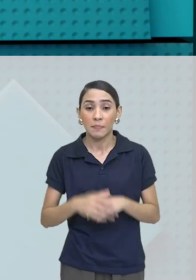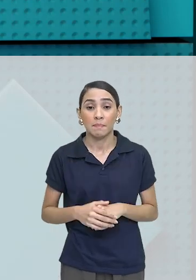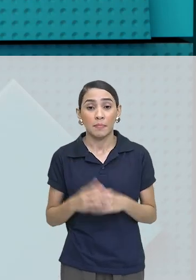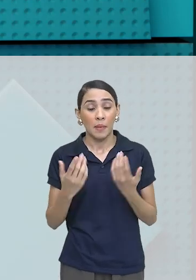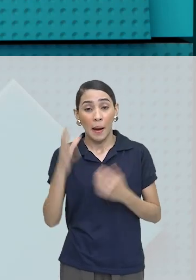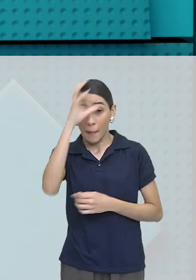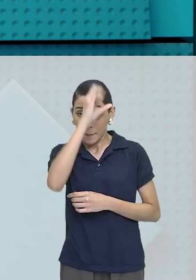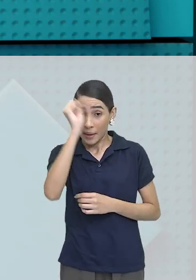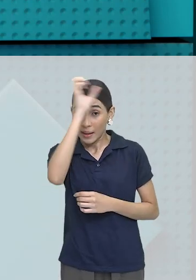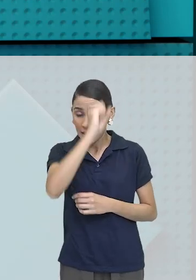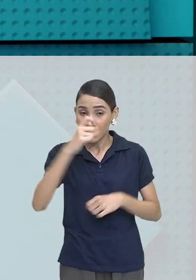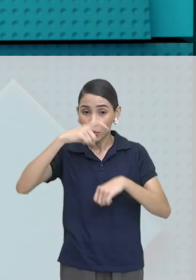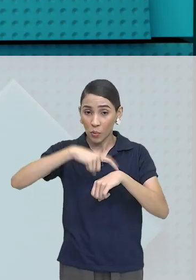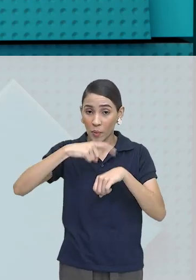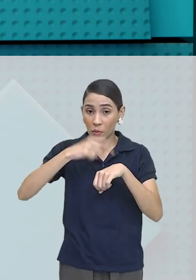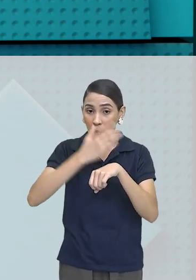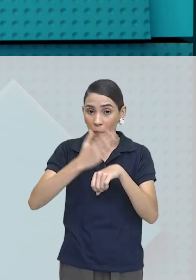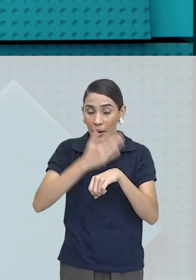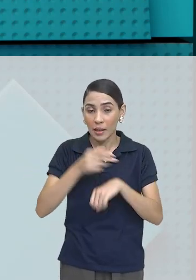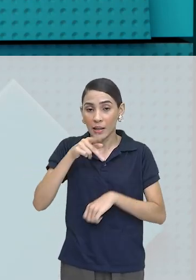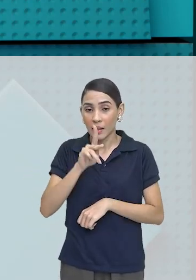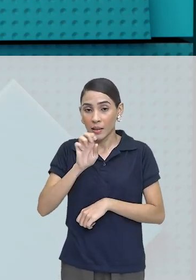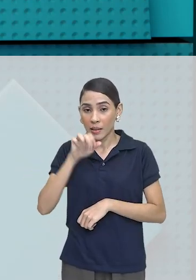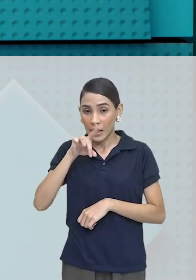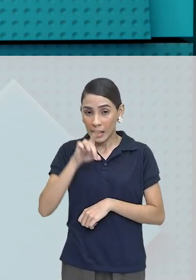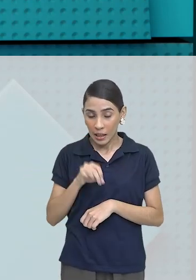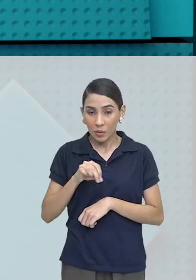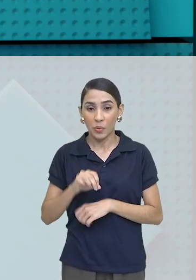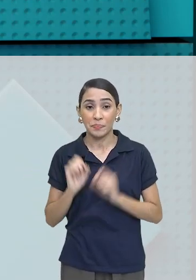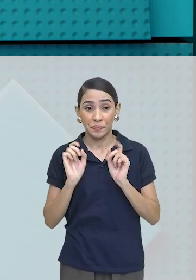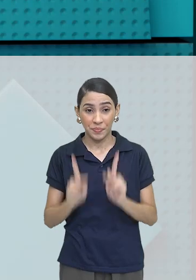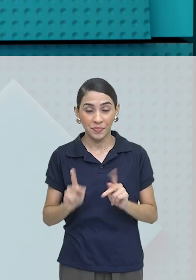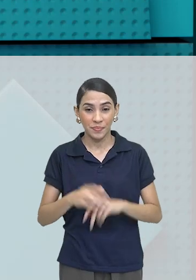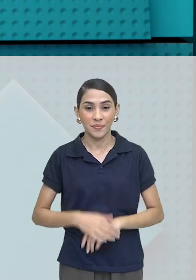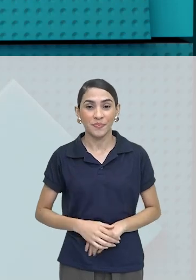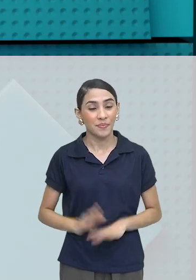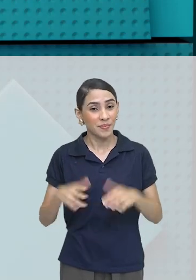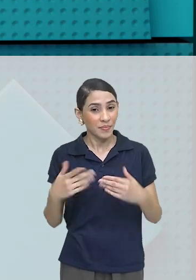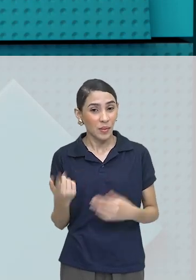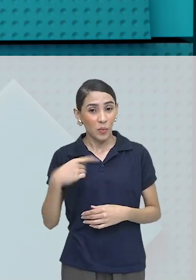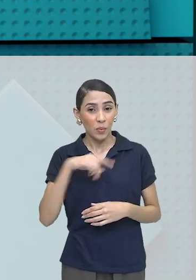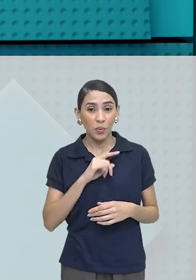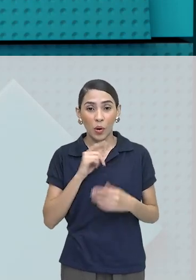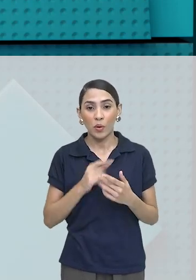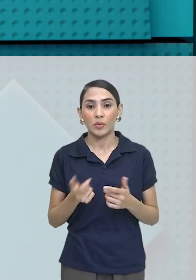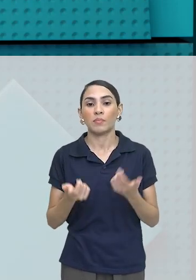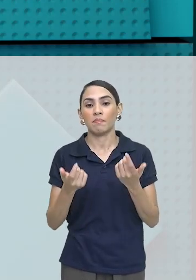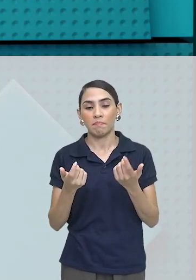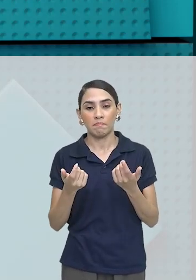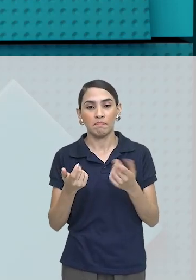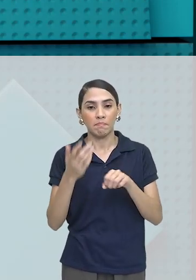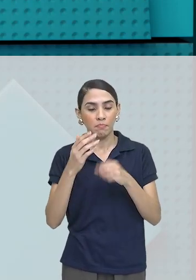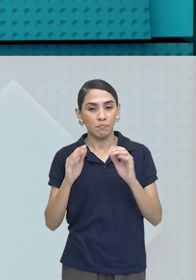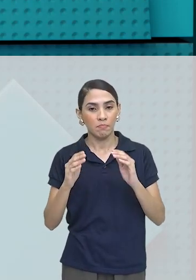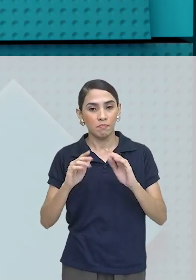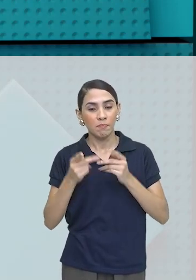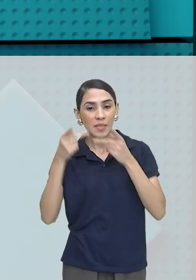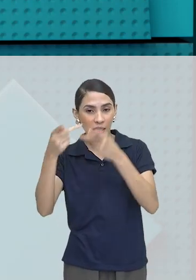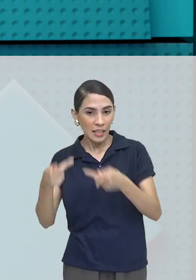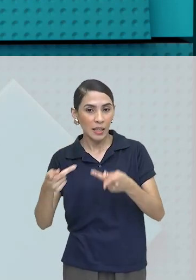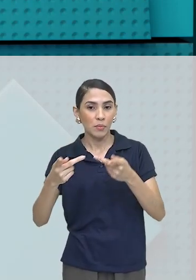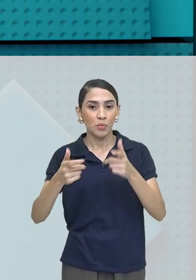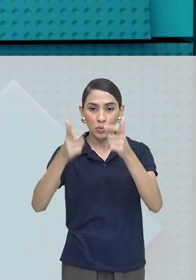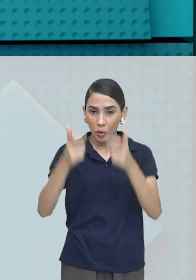nós aprendemos ali a respeito do Kendo. Isso mesmo, a gente visitou aí uma escola,